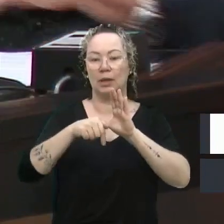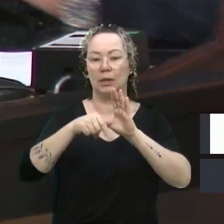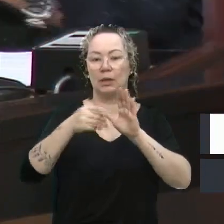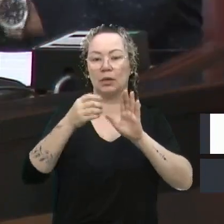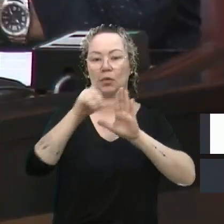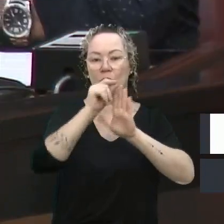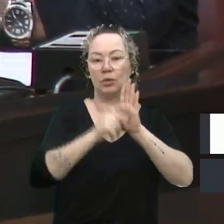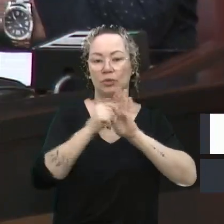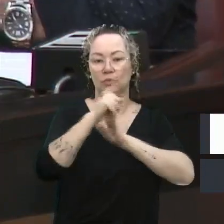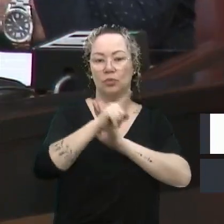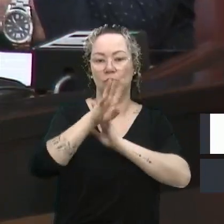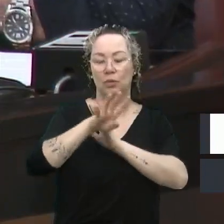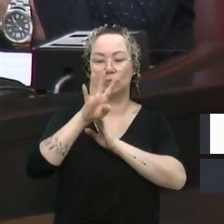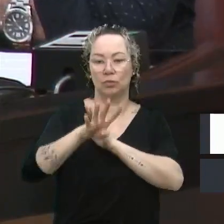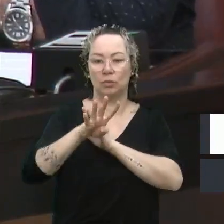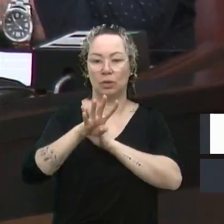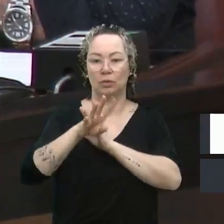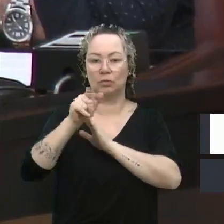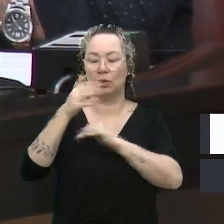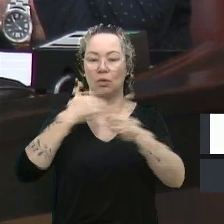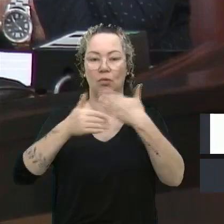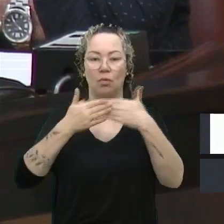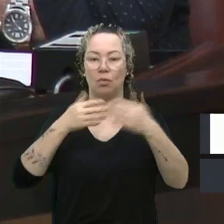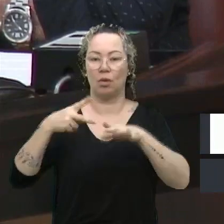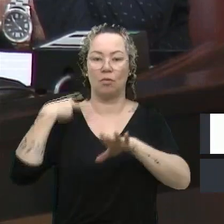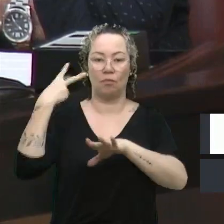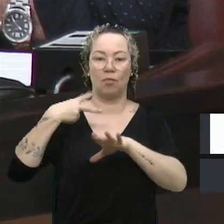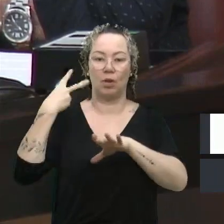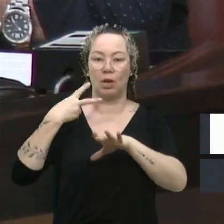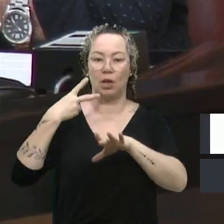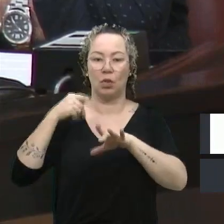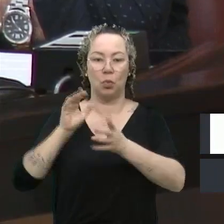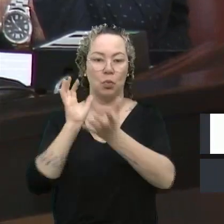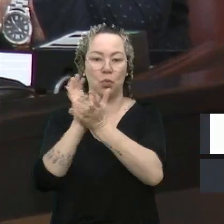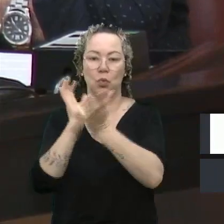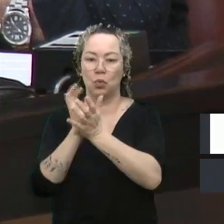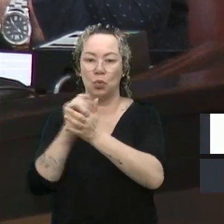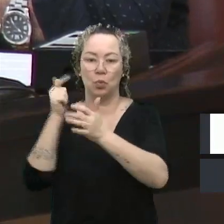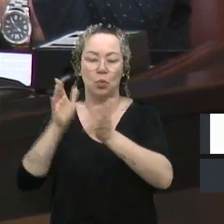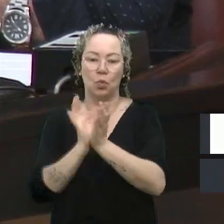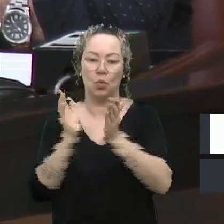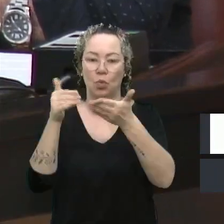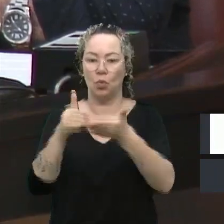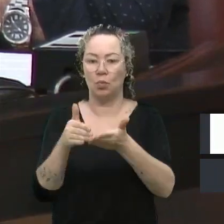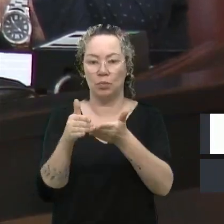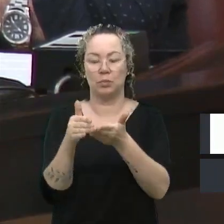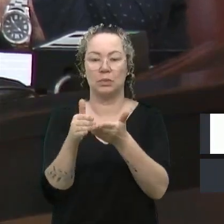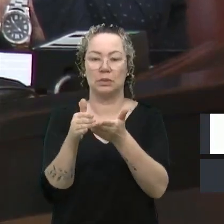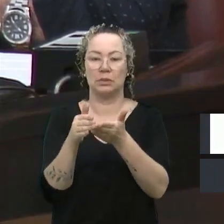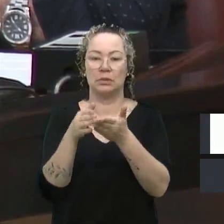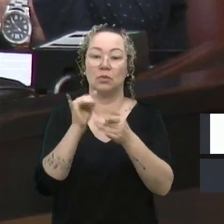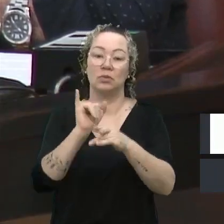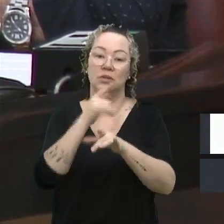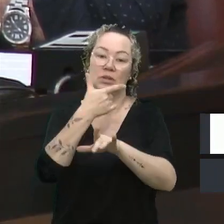144, caberá a qualquer vereador, bancada ou comissão, salvo disposição em contrário.